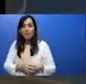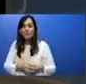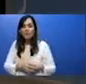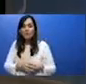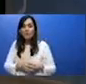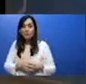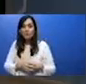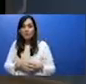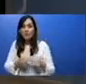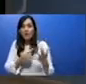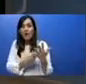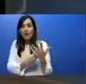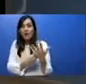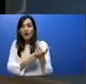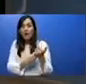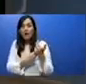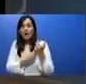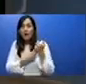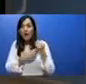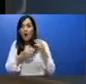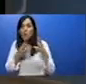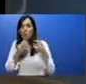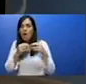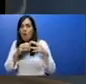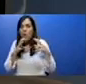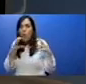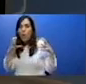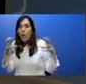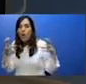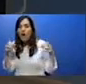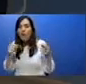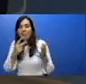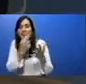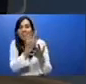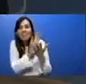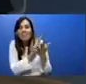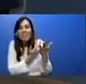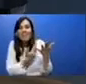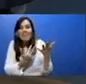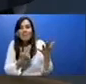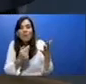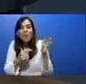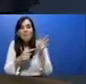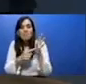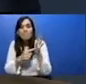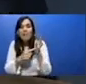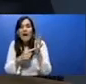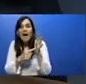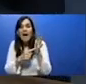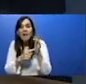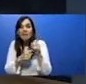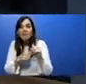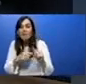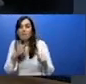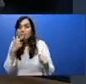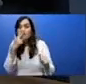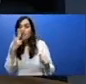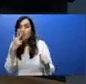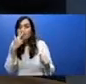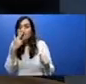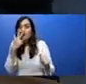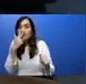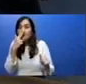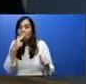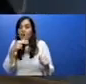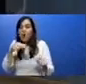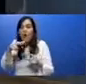da tecnologia. Ele desenhou, por exemplo, uma máquina parecida